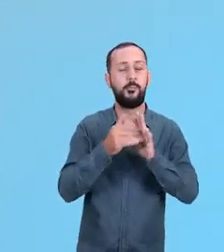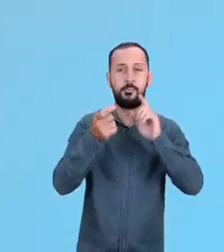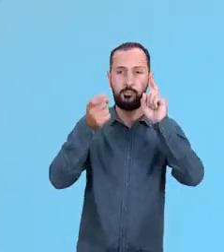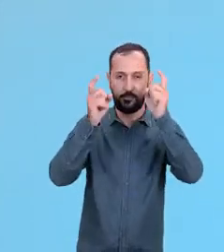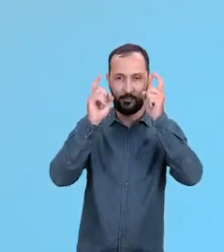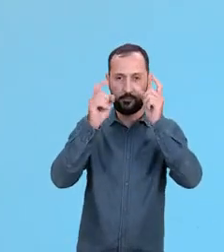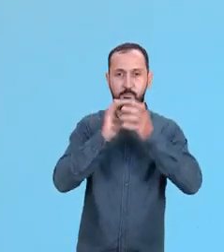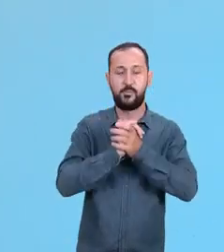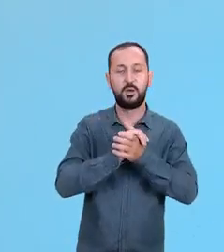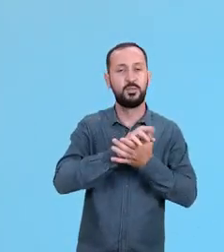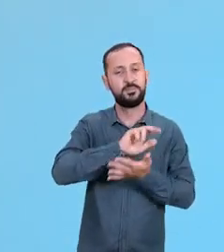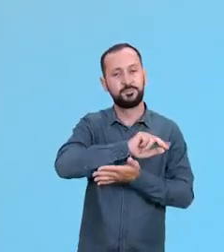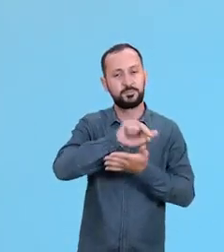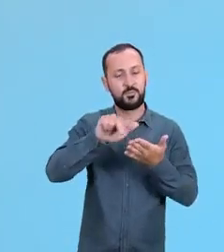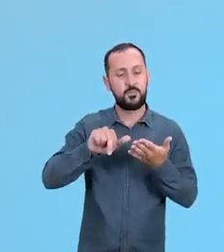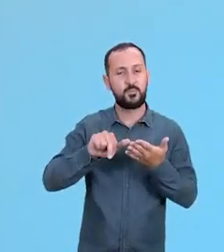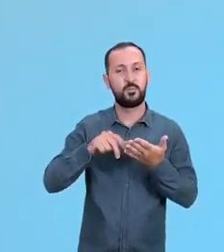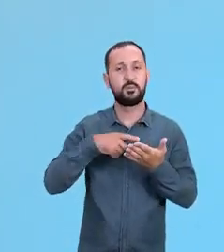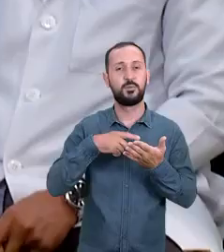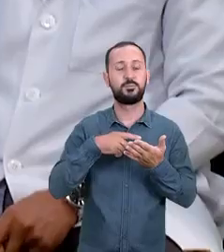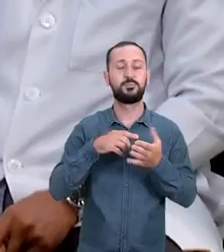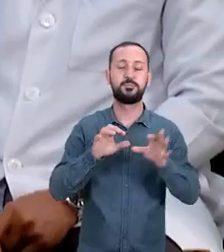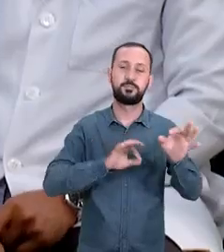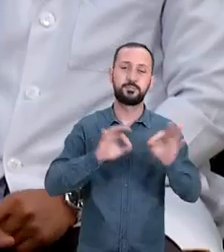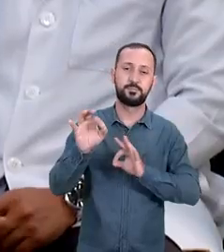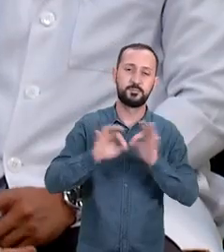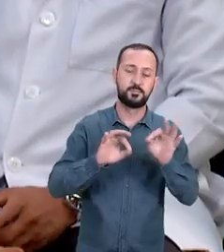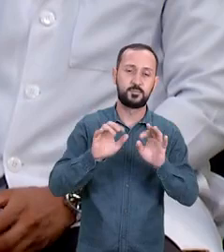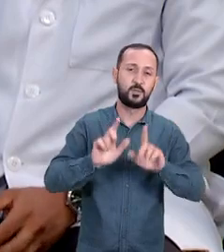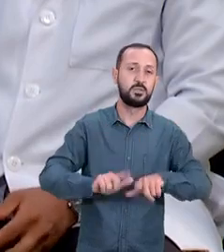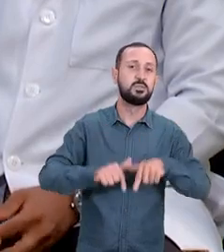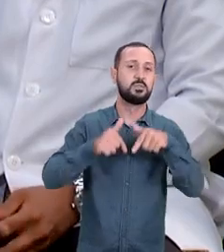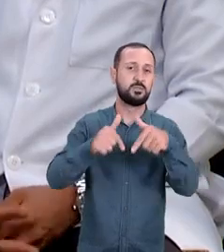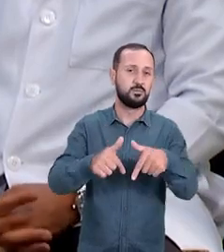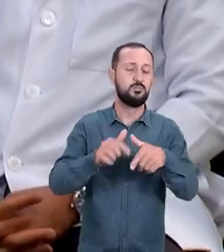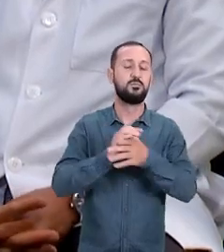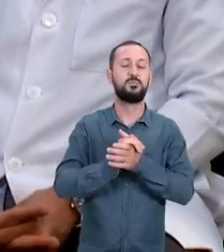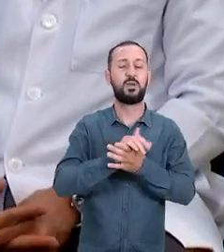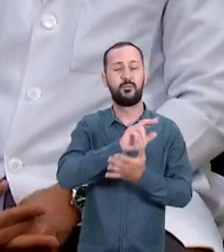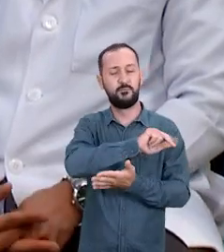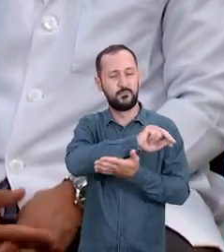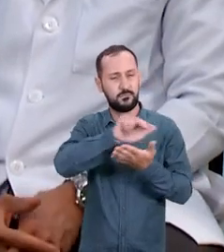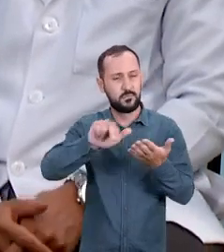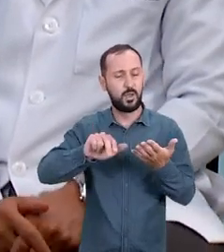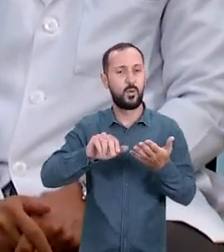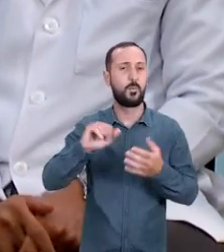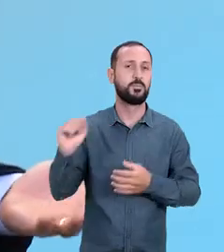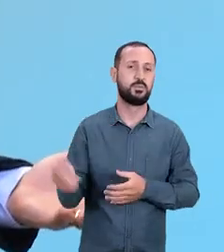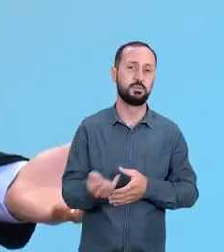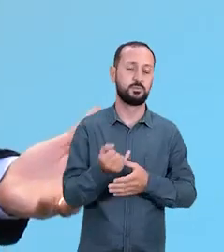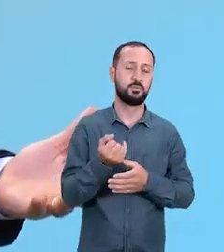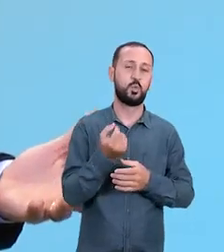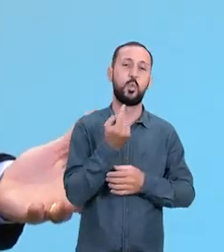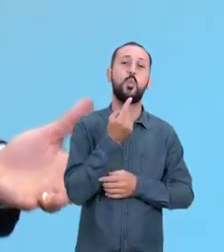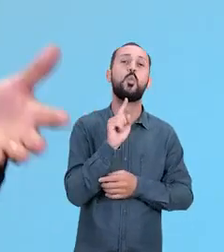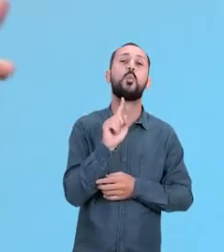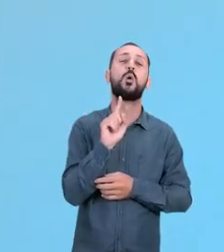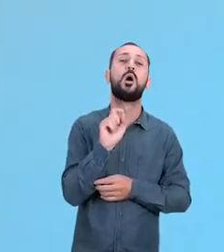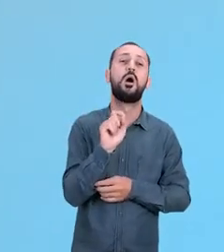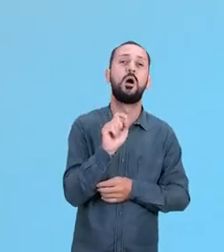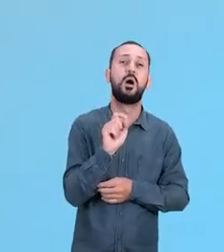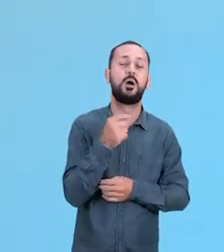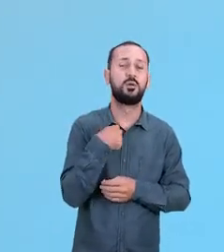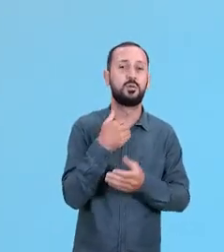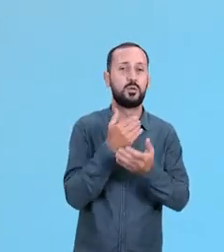reunião, vários encaminhamentos, várias ações, várias alternativas. Uma delas,